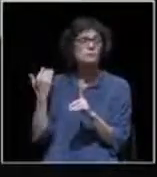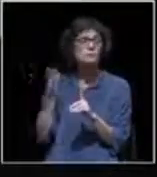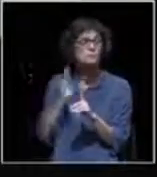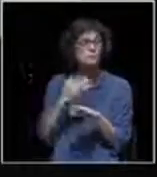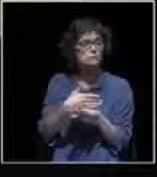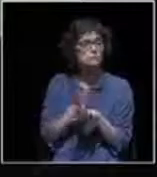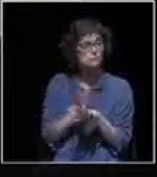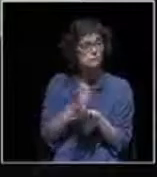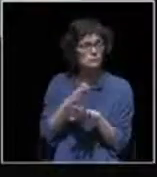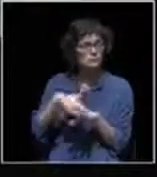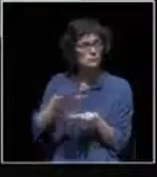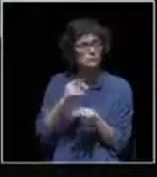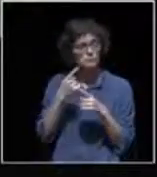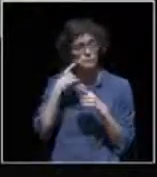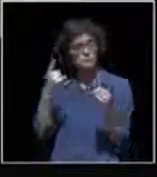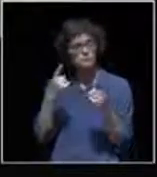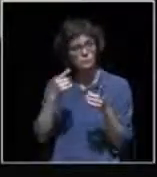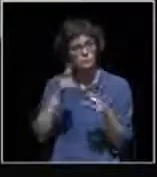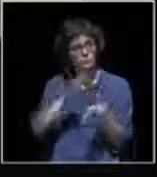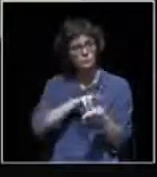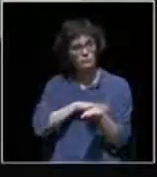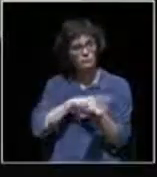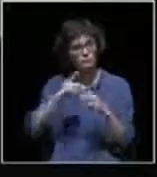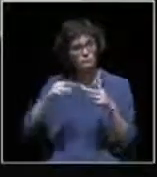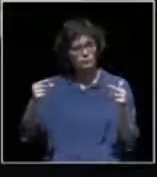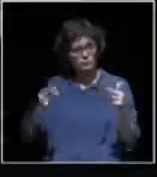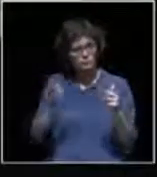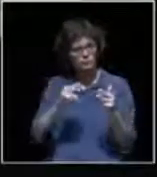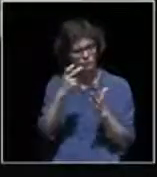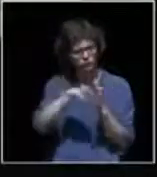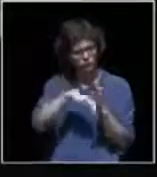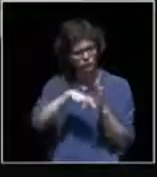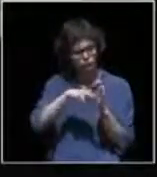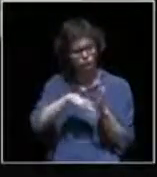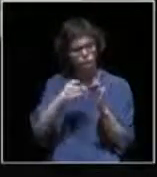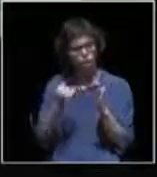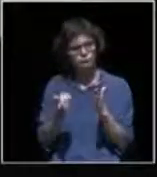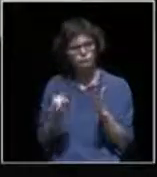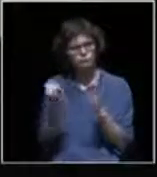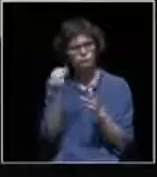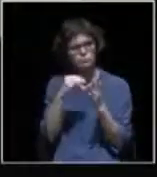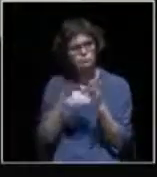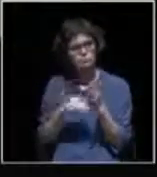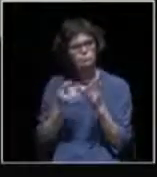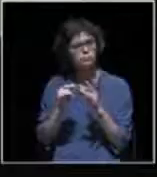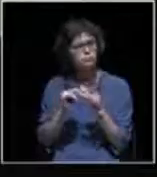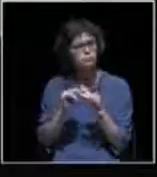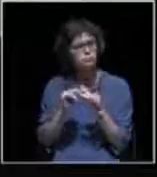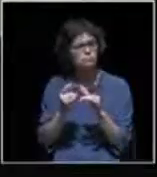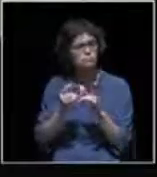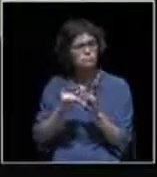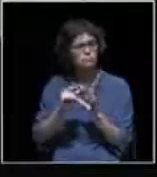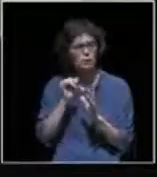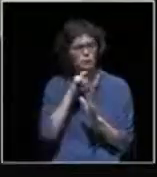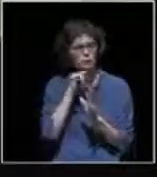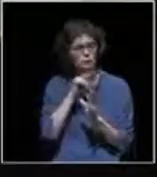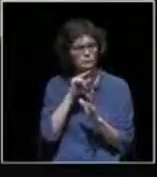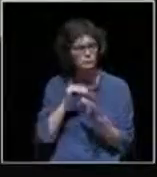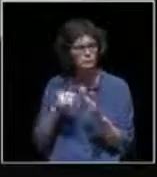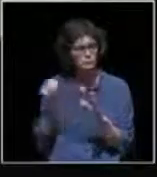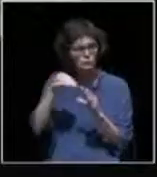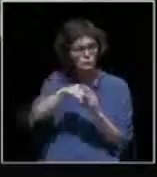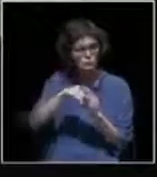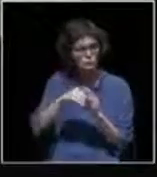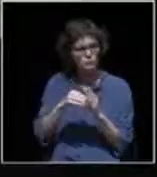Direção Municipal de Urbanismo estará a preparar a elaboração de um programa preliminar para uma eventual linha intermodal ocidental de Lisboa. No